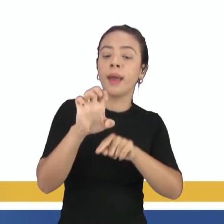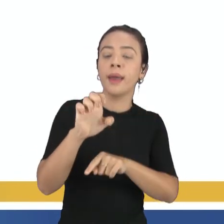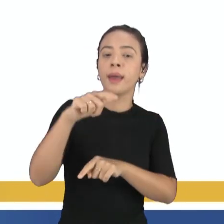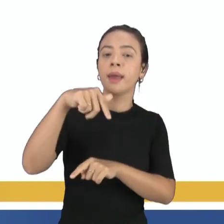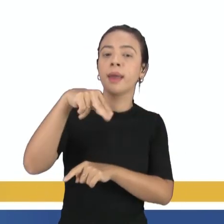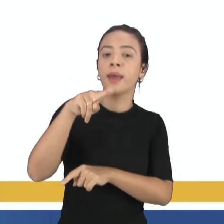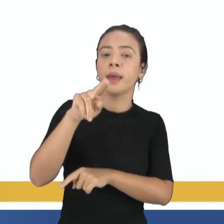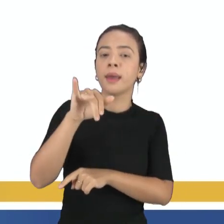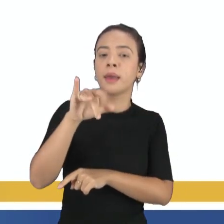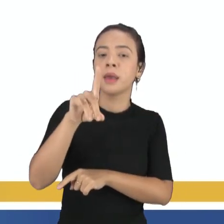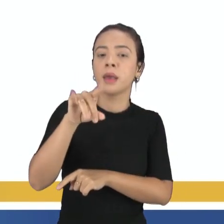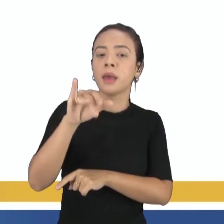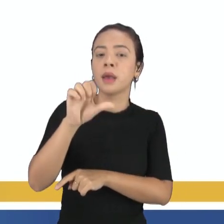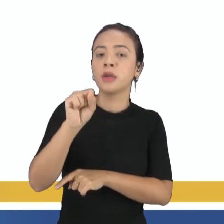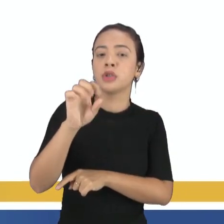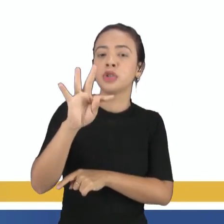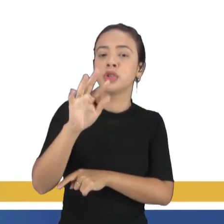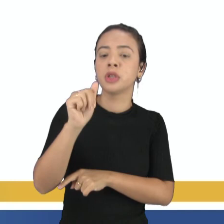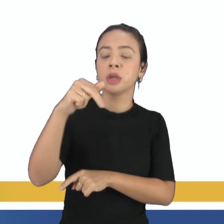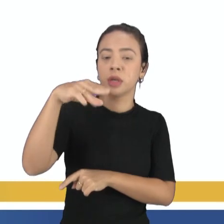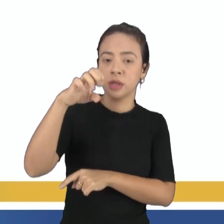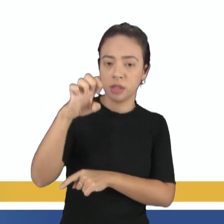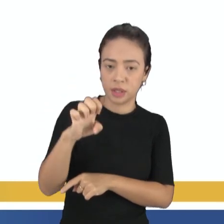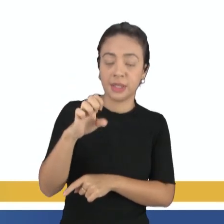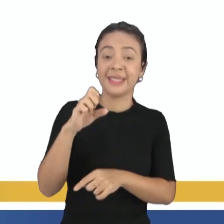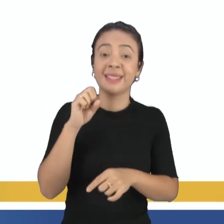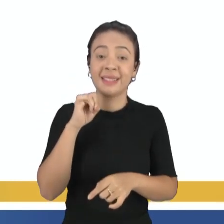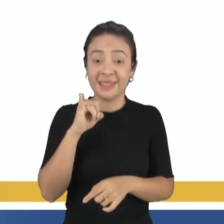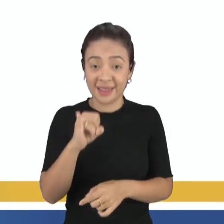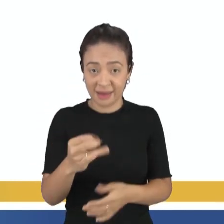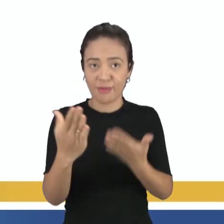equidistantes, tanto em relação ao eixo central, né,